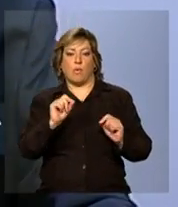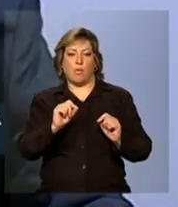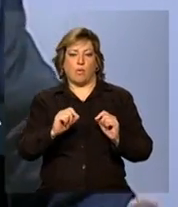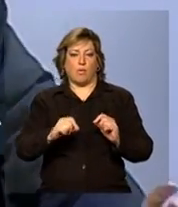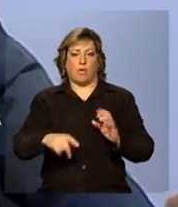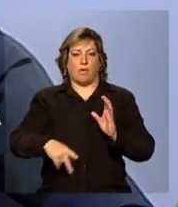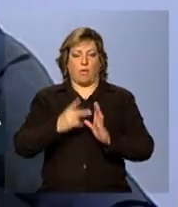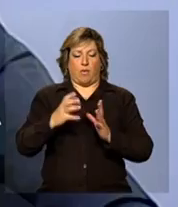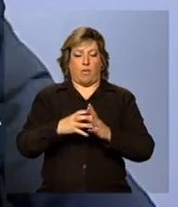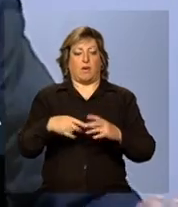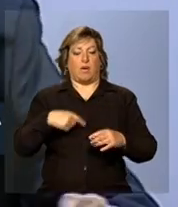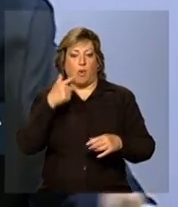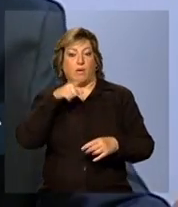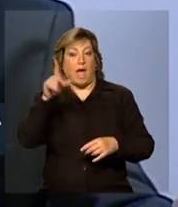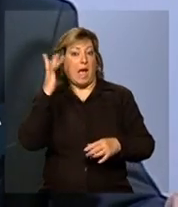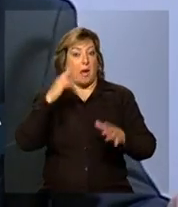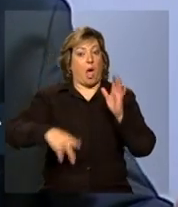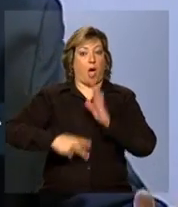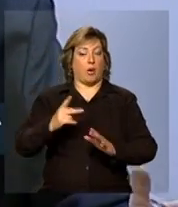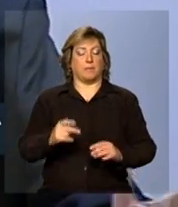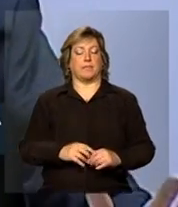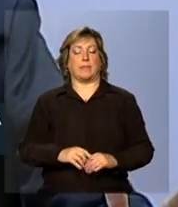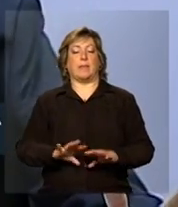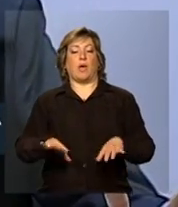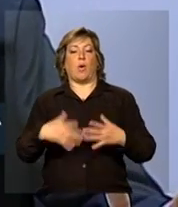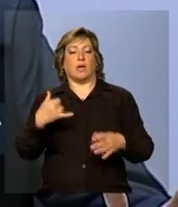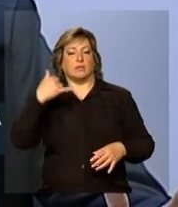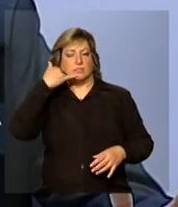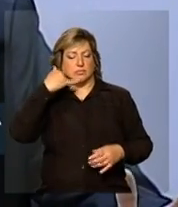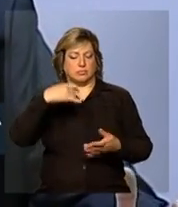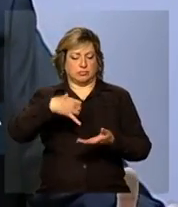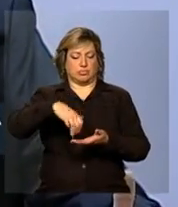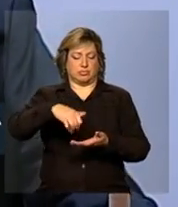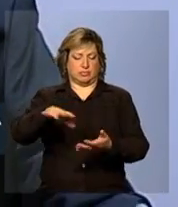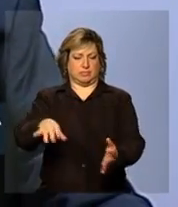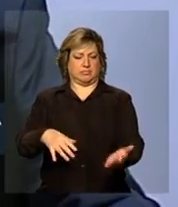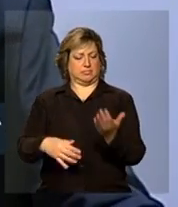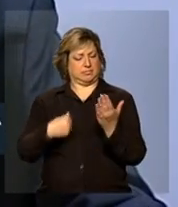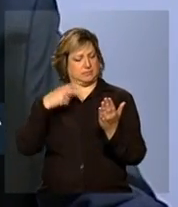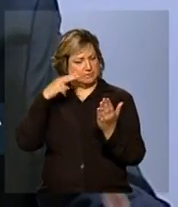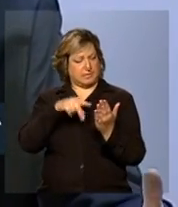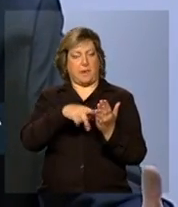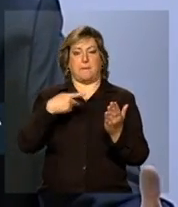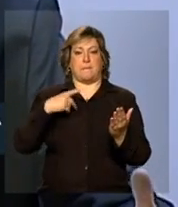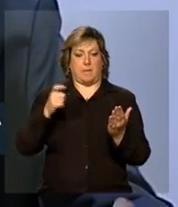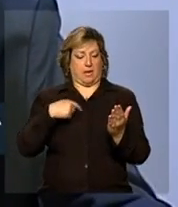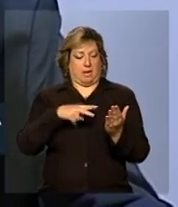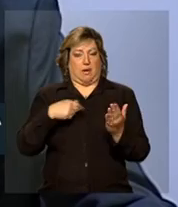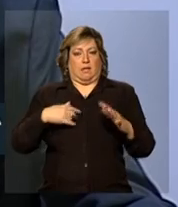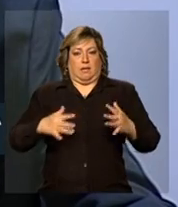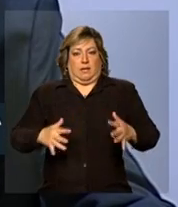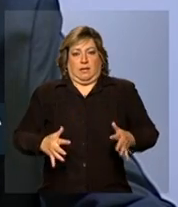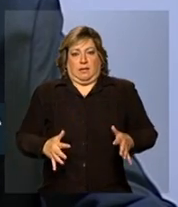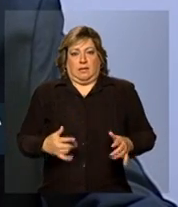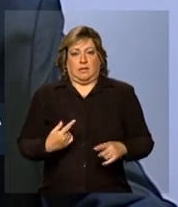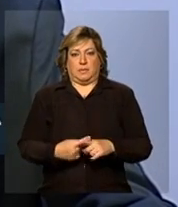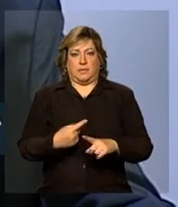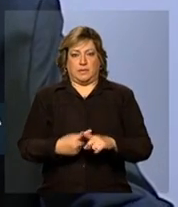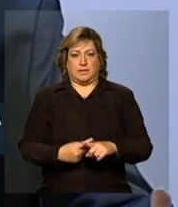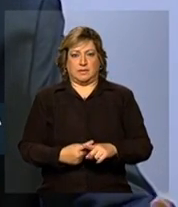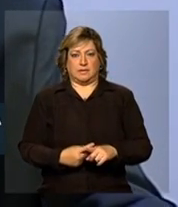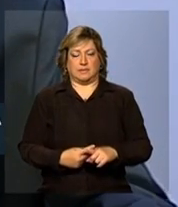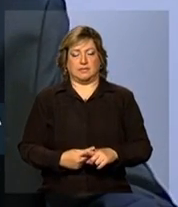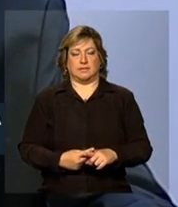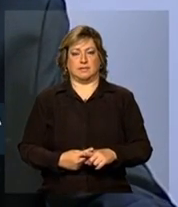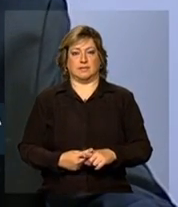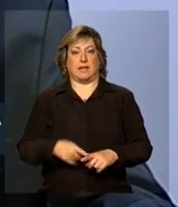você. Quando eu tocava o telefone, que tinha o nome do meu doutor, do meu médico, que é o doutor Joaquim Ribeiro, eu já tremia.